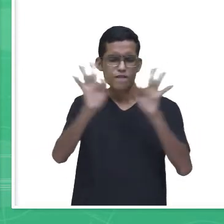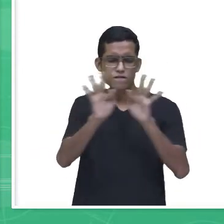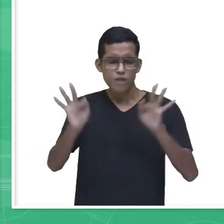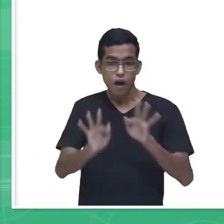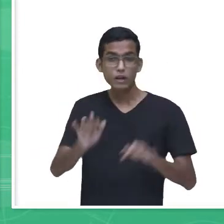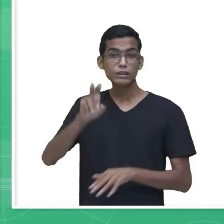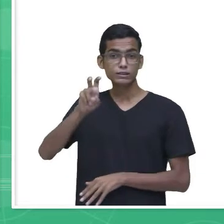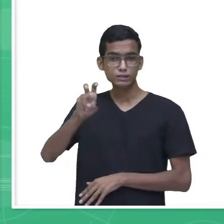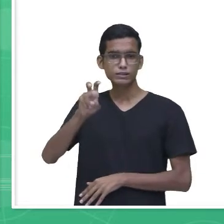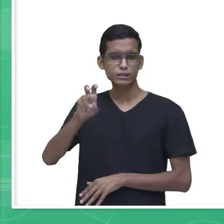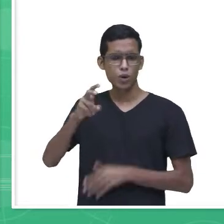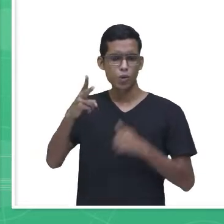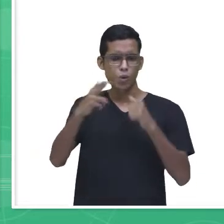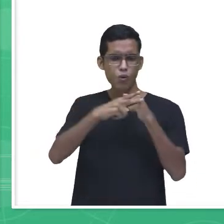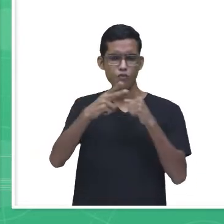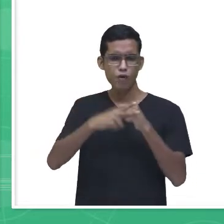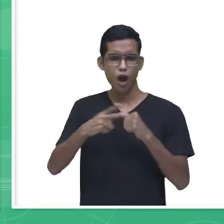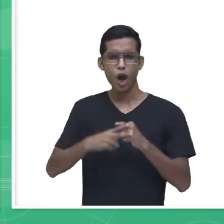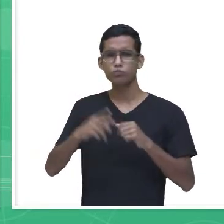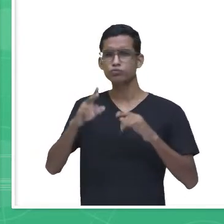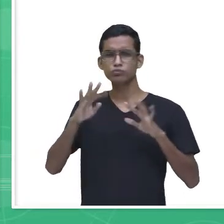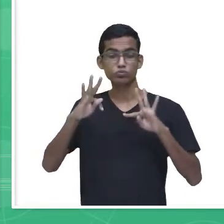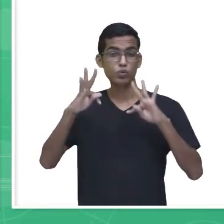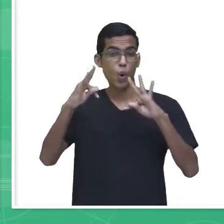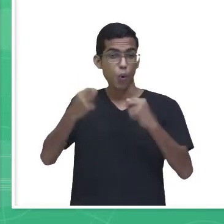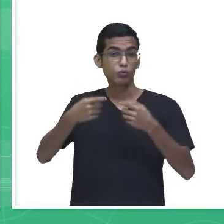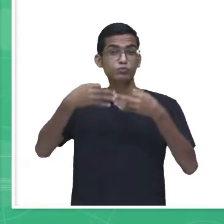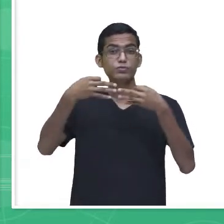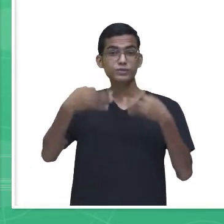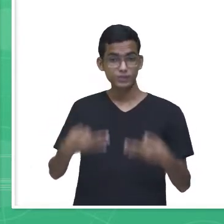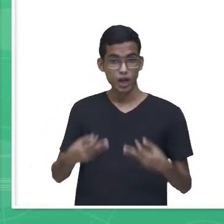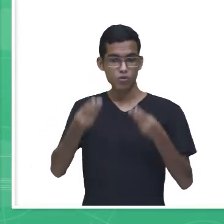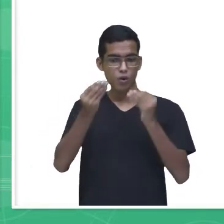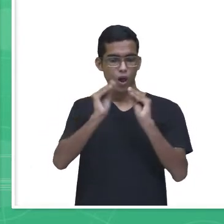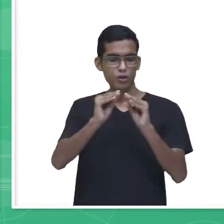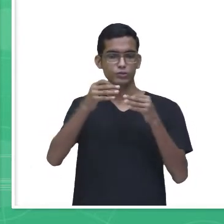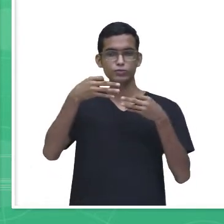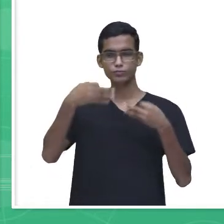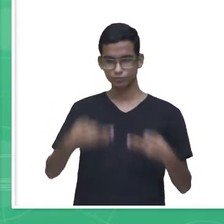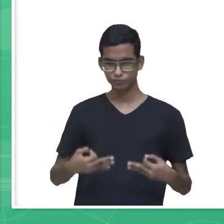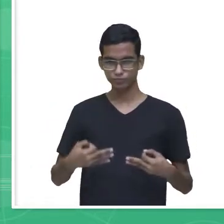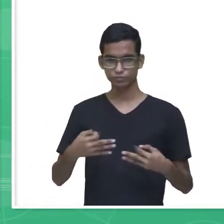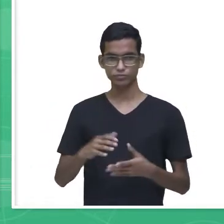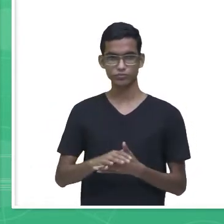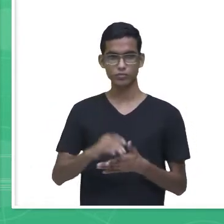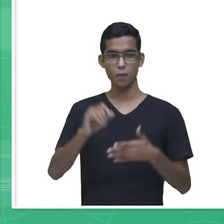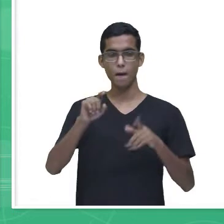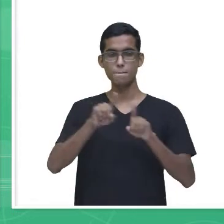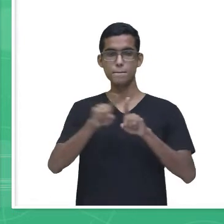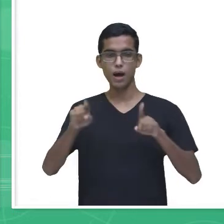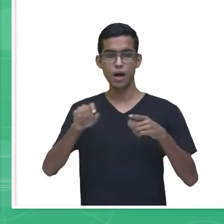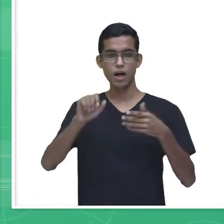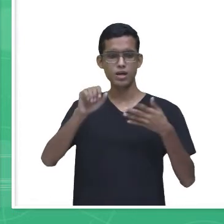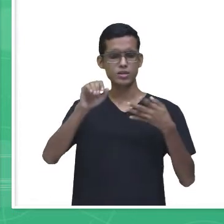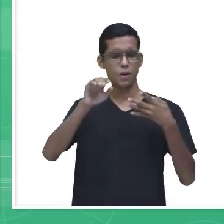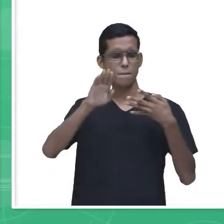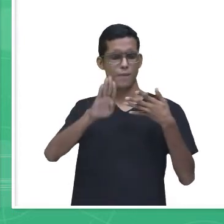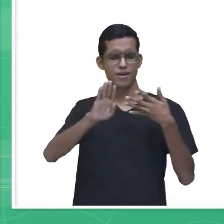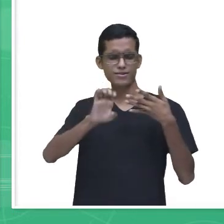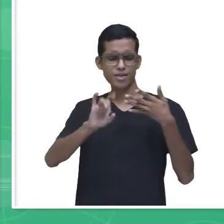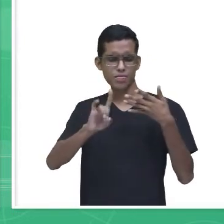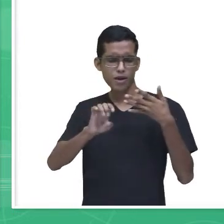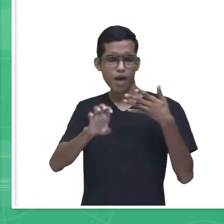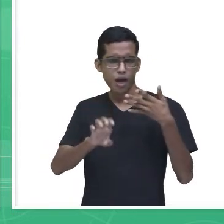estão em destaque, todos estão conjugados corretamente. Mas B, C, D, E, eu não apresento todas,